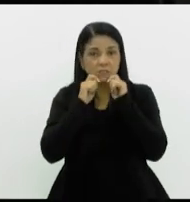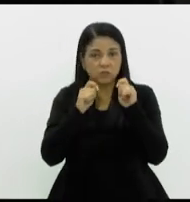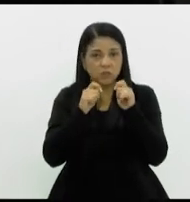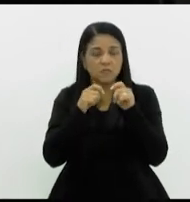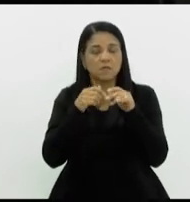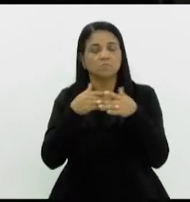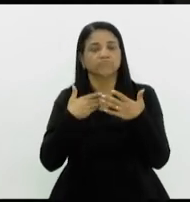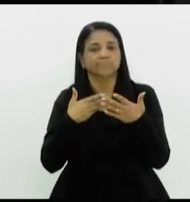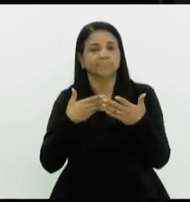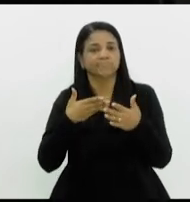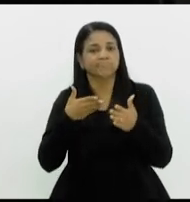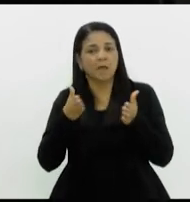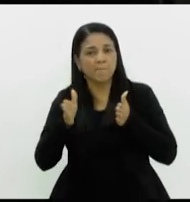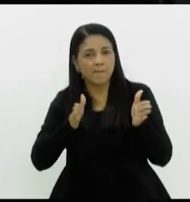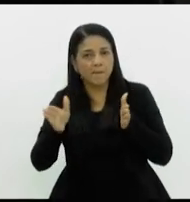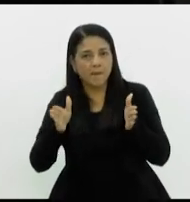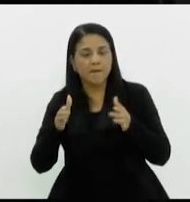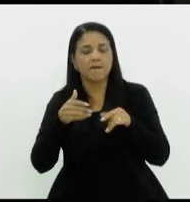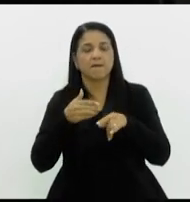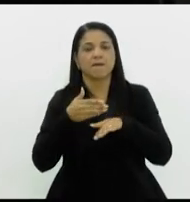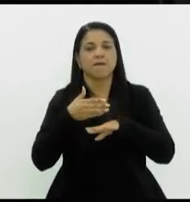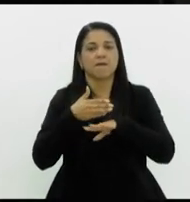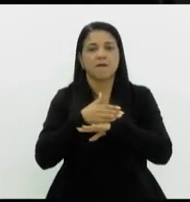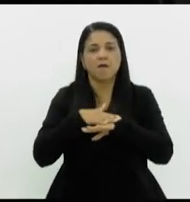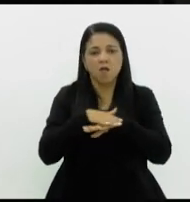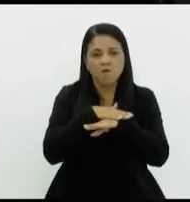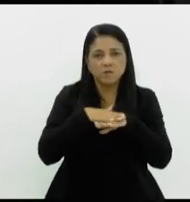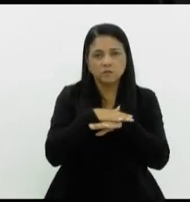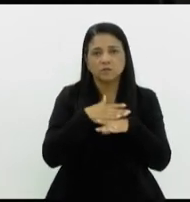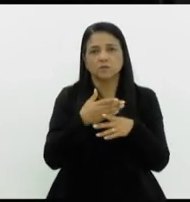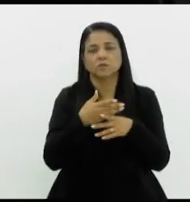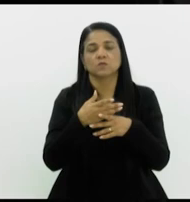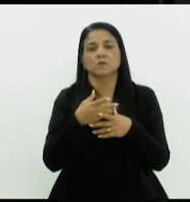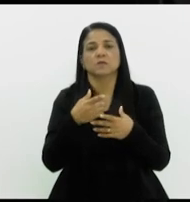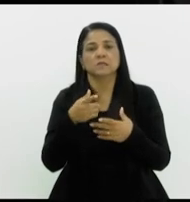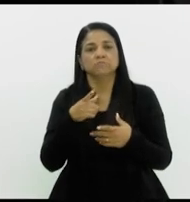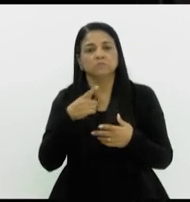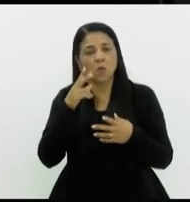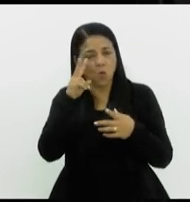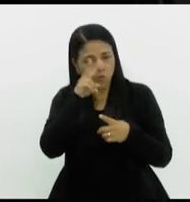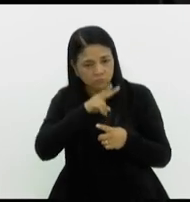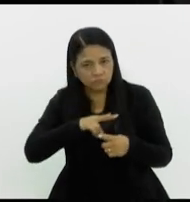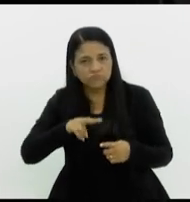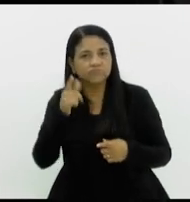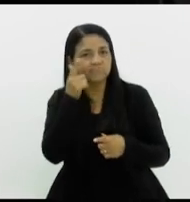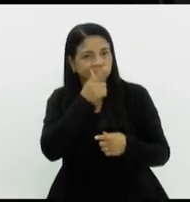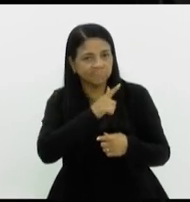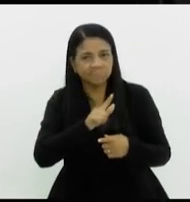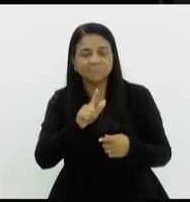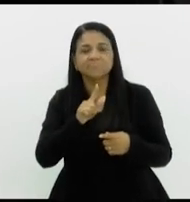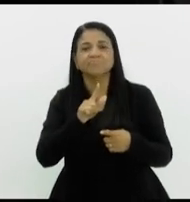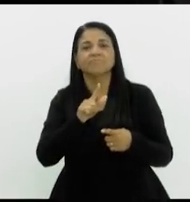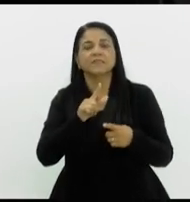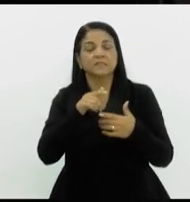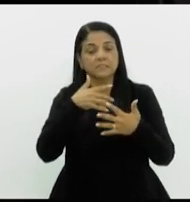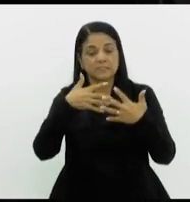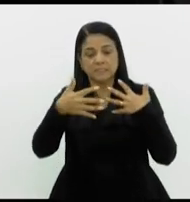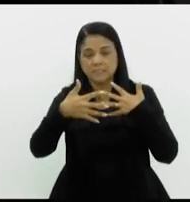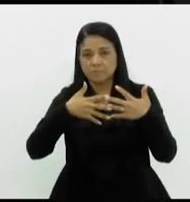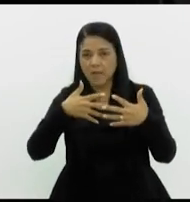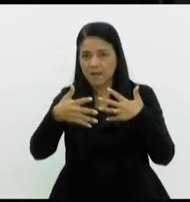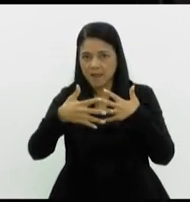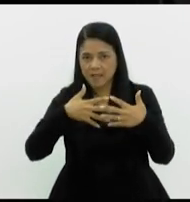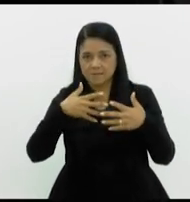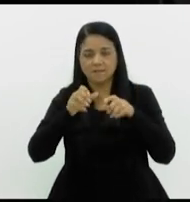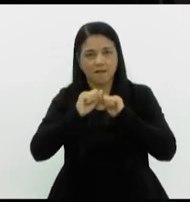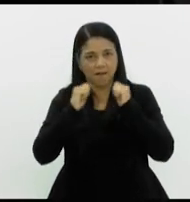eu já consegui visualizar que é de grande valia e traz transparência a essa casa, e eu tenho certeza que